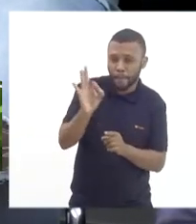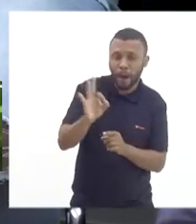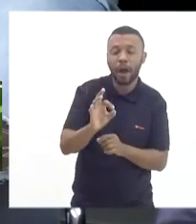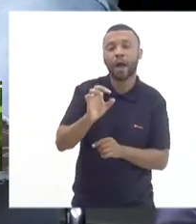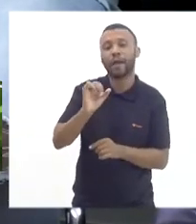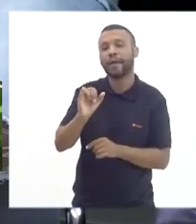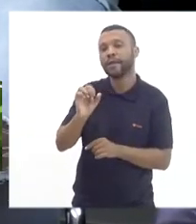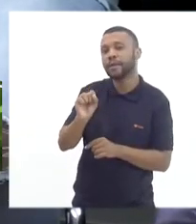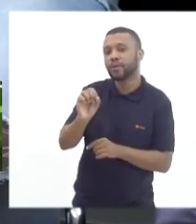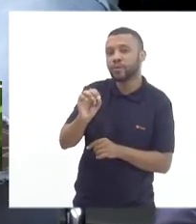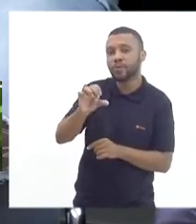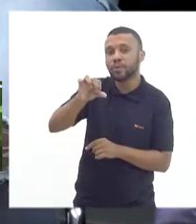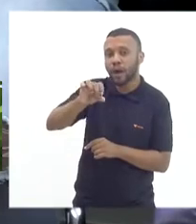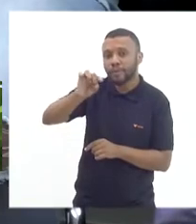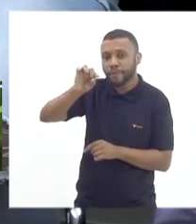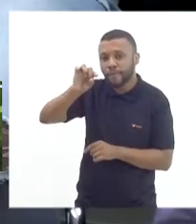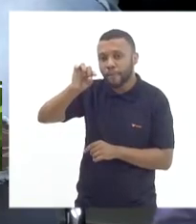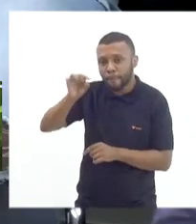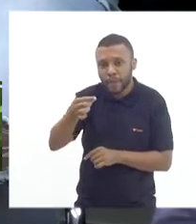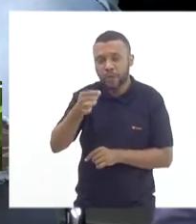né, compliance,